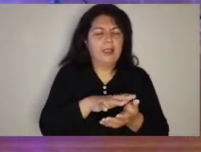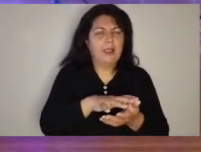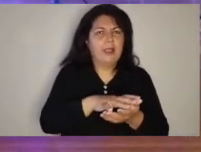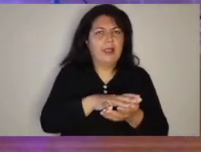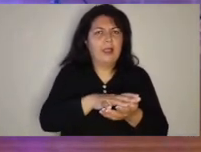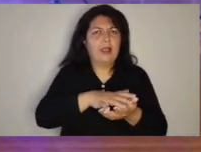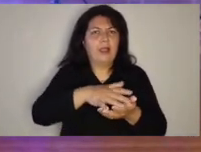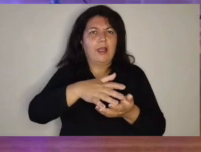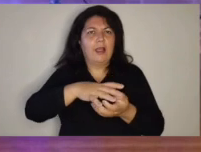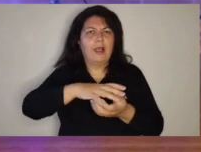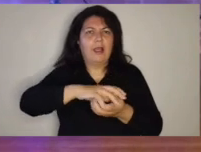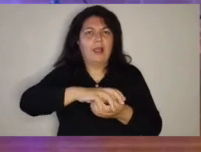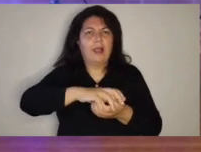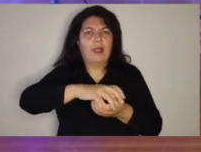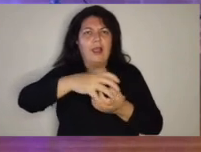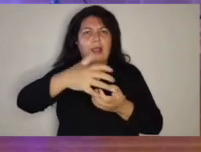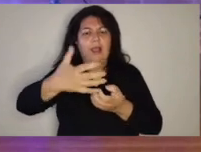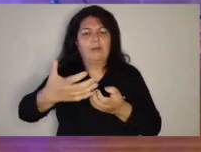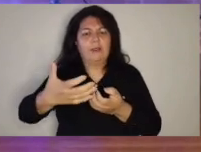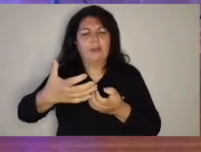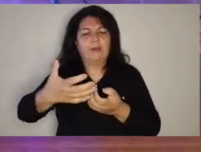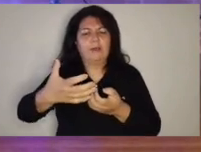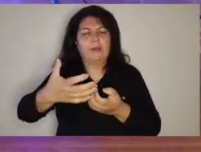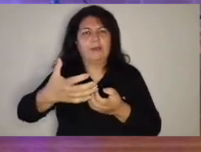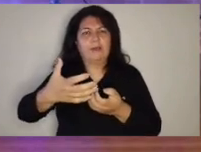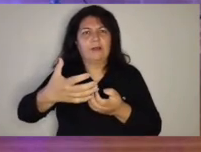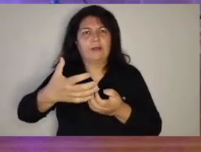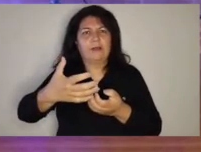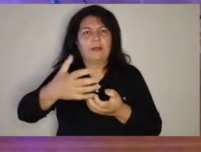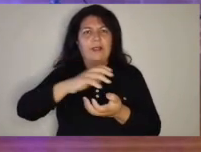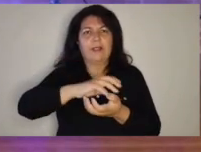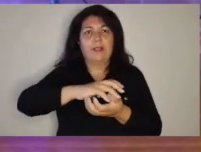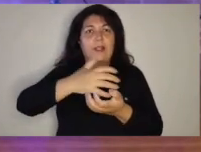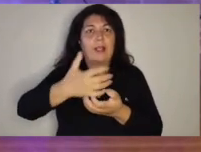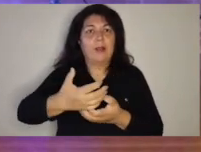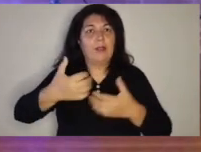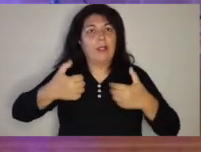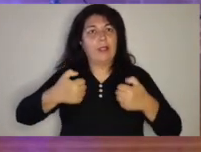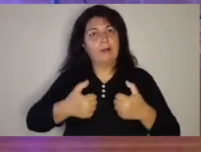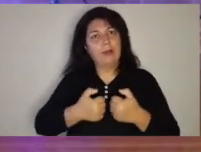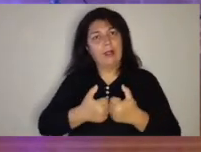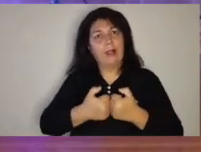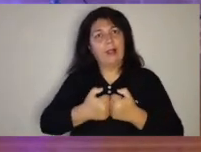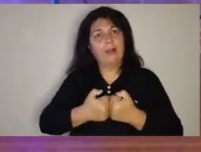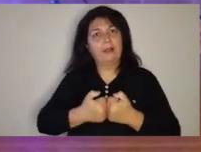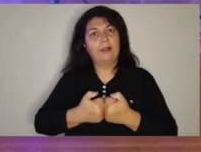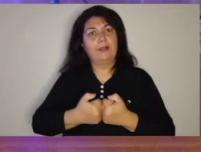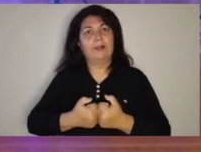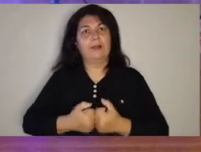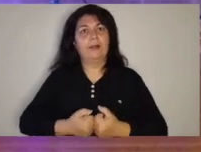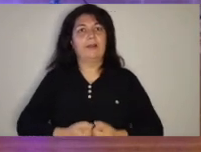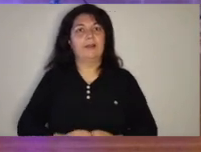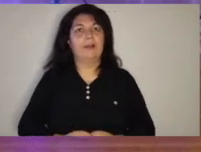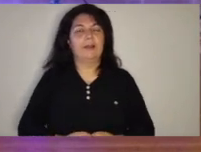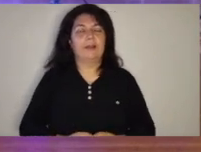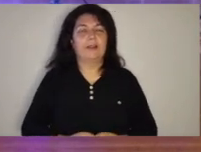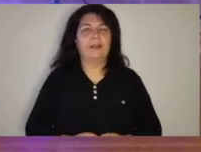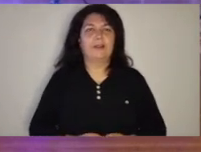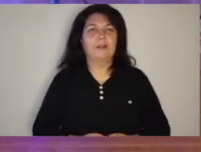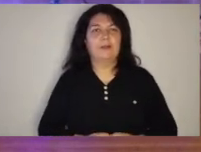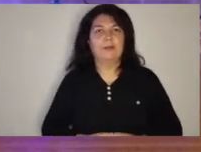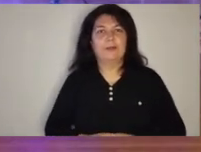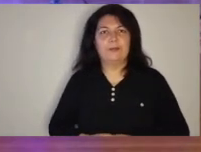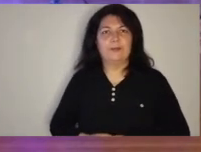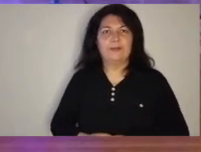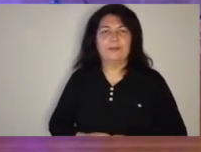né? Ou enfim, George Lucas, fizeram esse filme. Você lembra que tem uma cena que os nazistas, eles abrem a